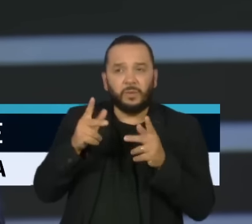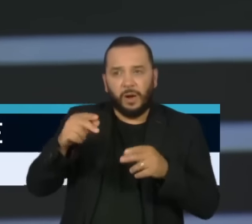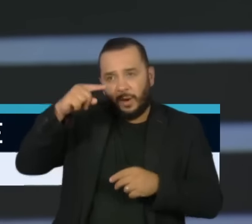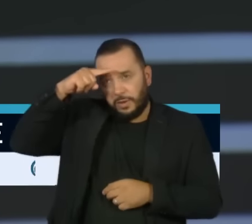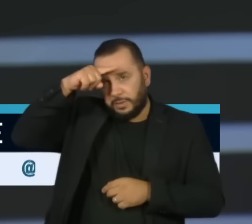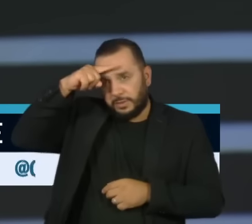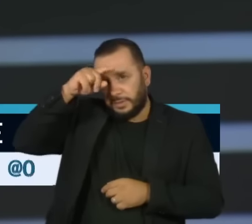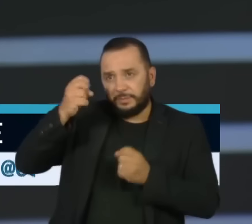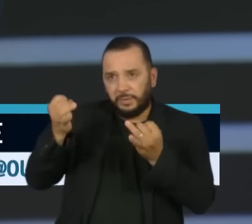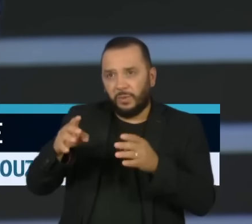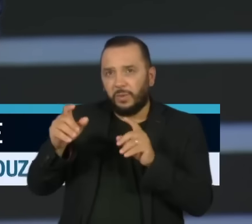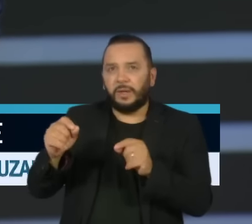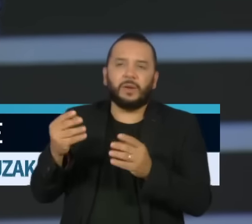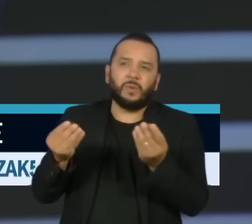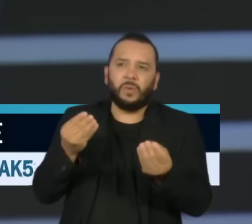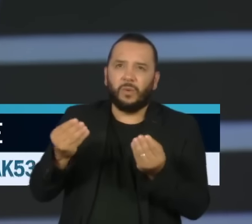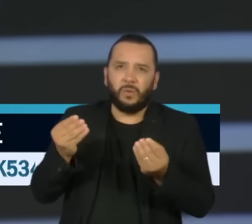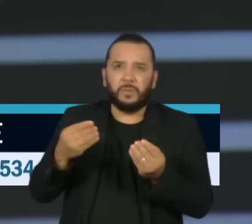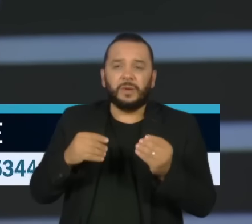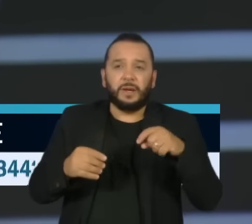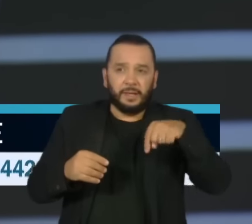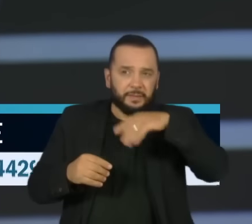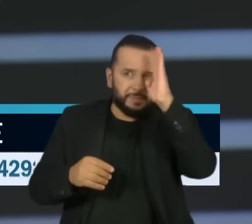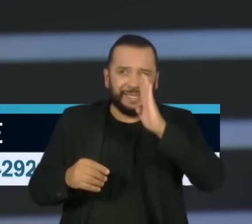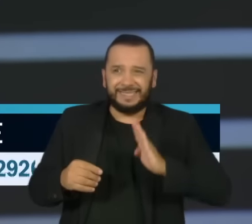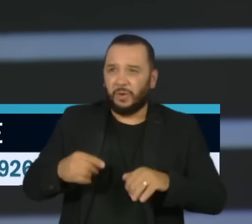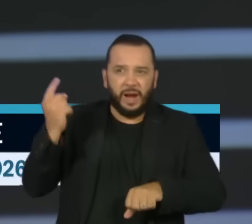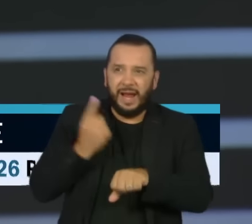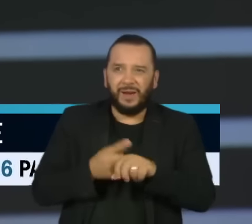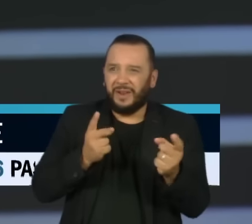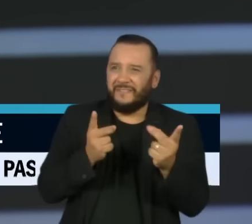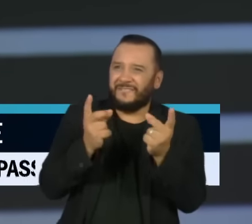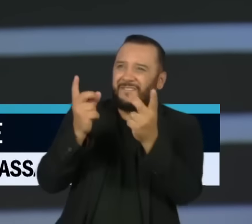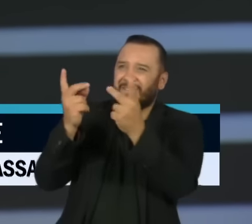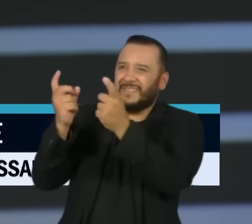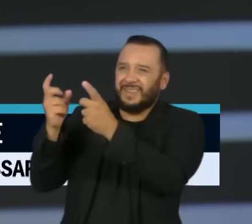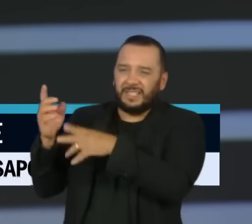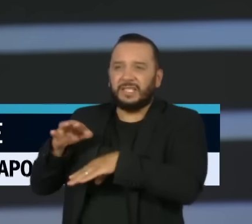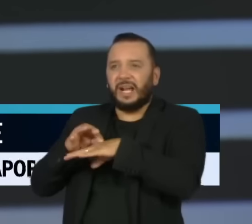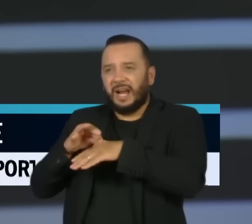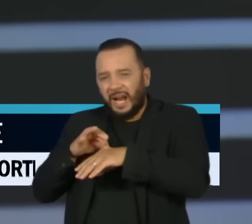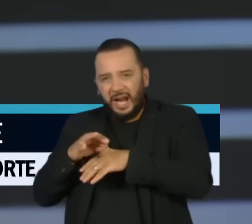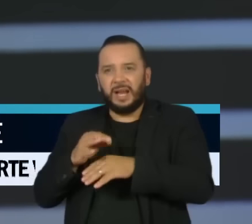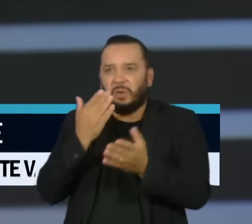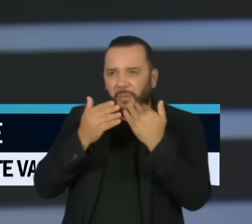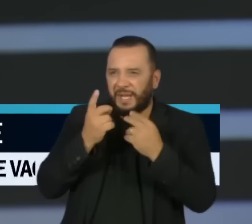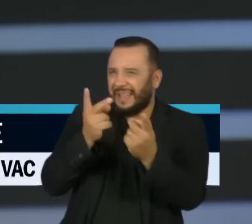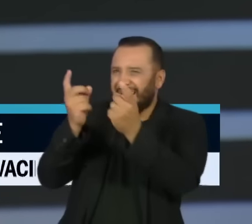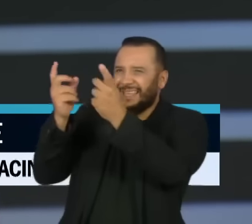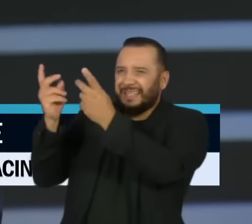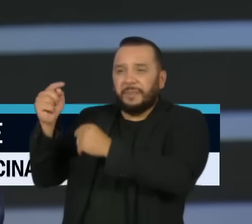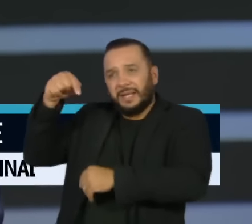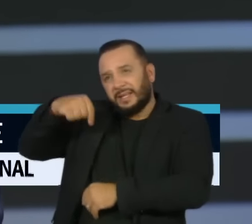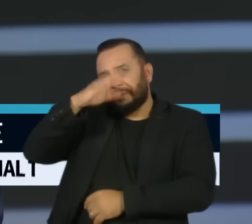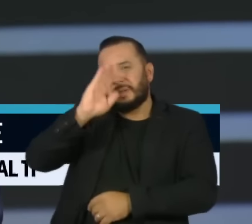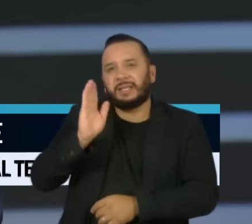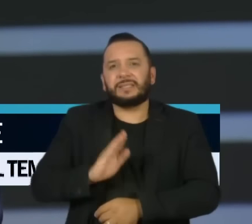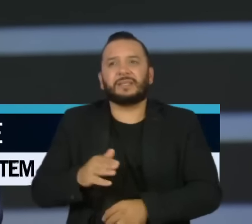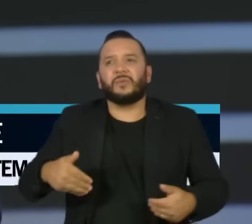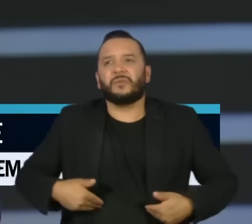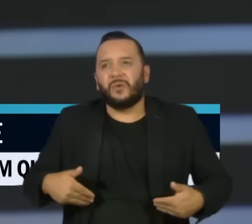é um paradoxo. Como é possível ser celeiro do mundo quando a fome voltou a estar presente entre milhões e milhões de brasileiros? Se mais metade